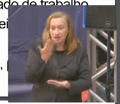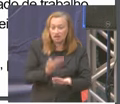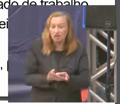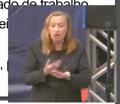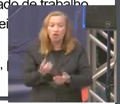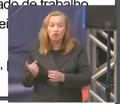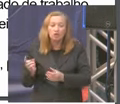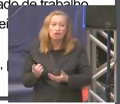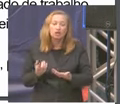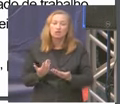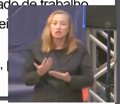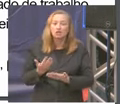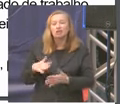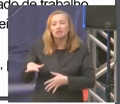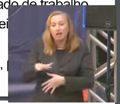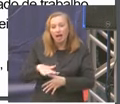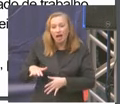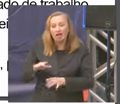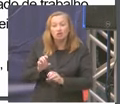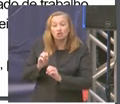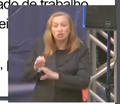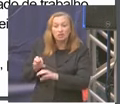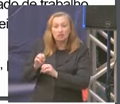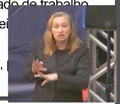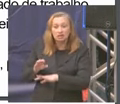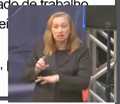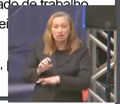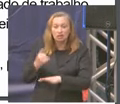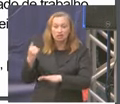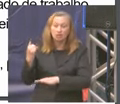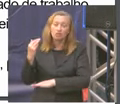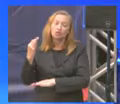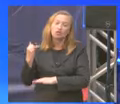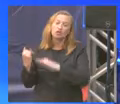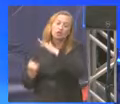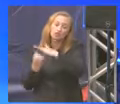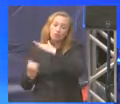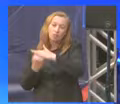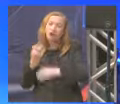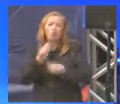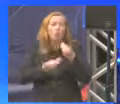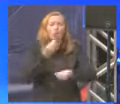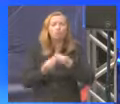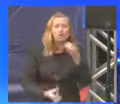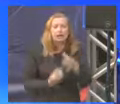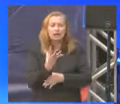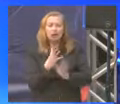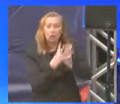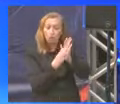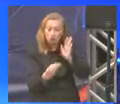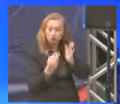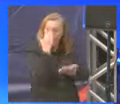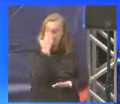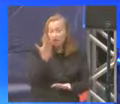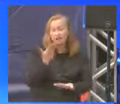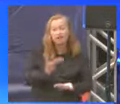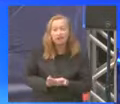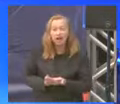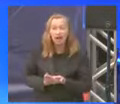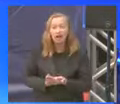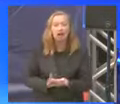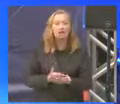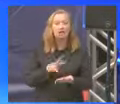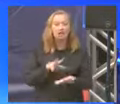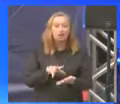ensino formal. Como é que funciona isso? Quantidade de certificadoras. A gente cria um modelo de acreditação, cria